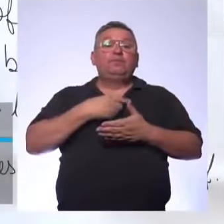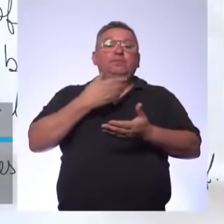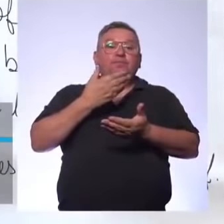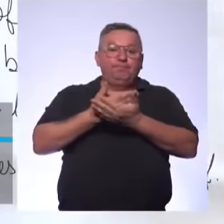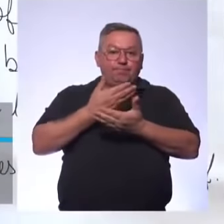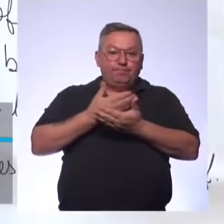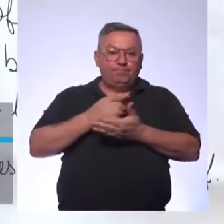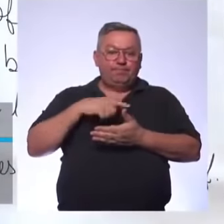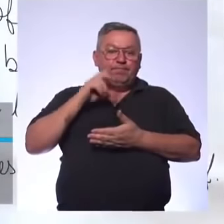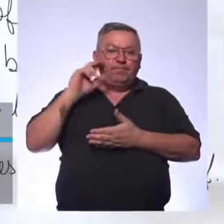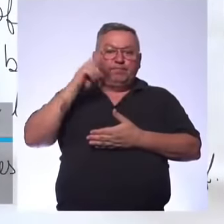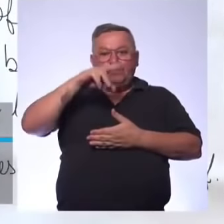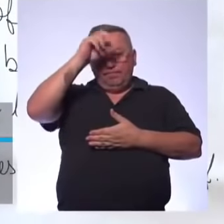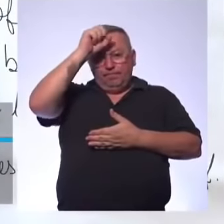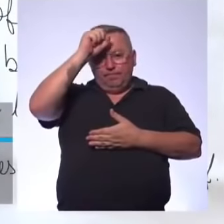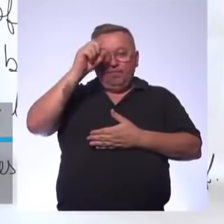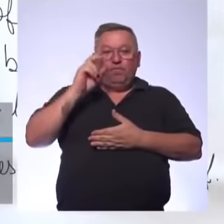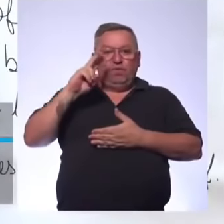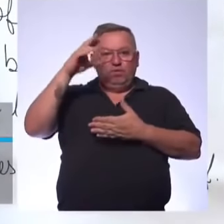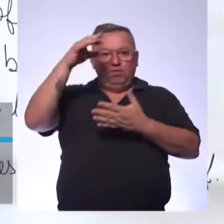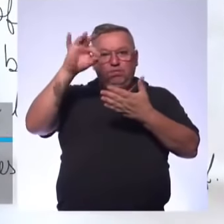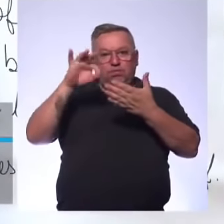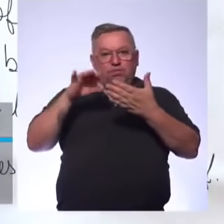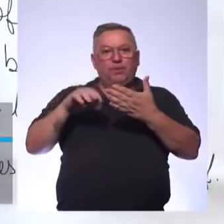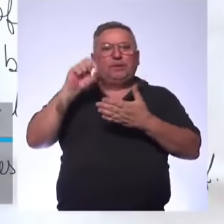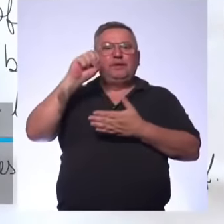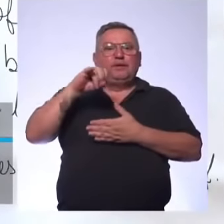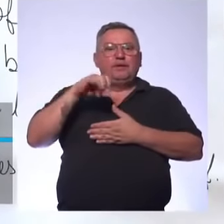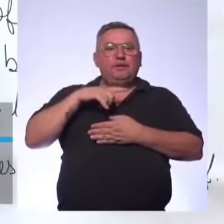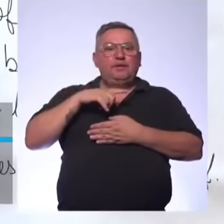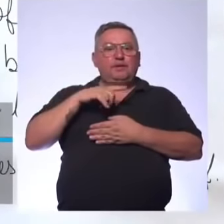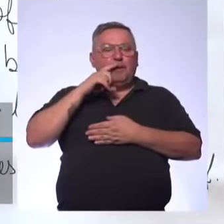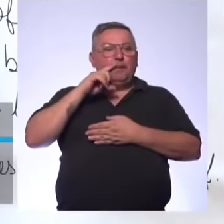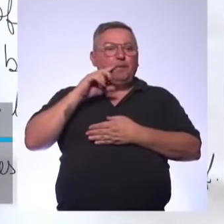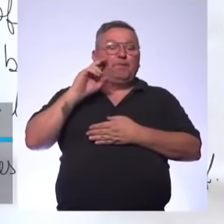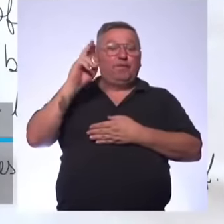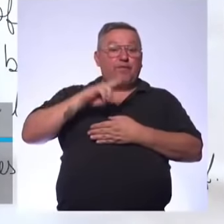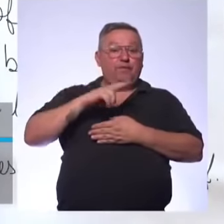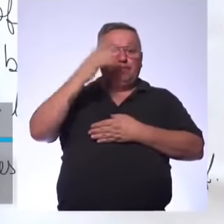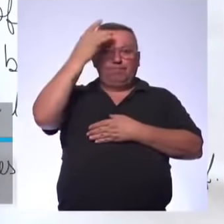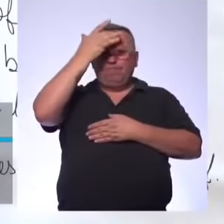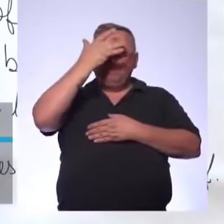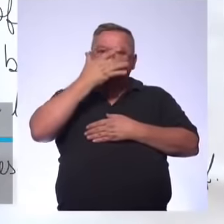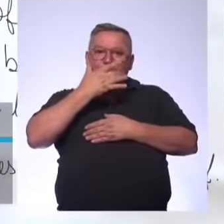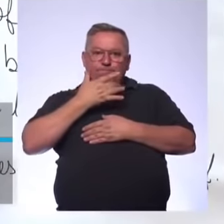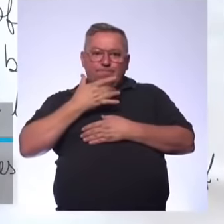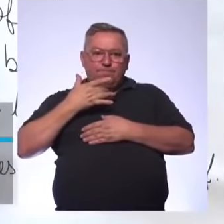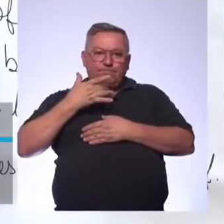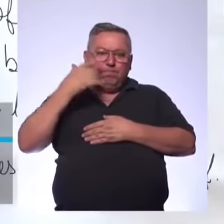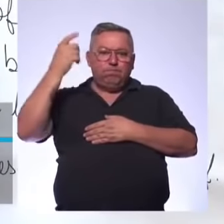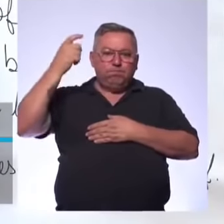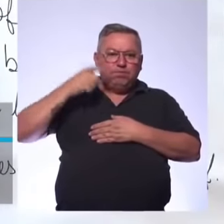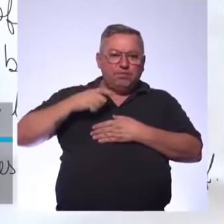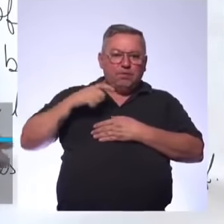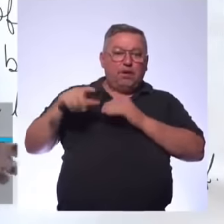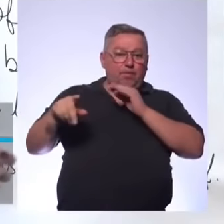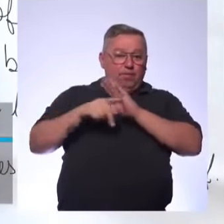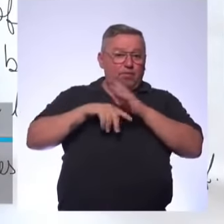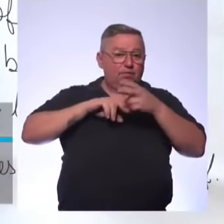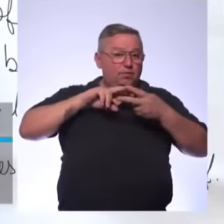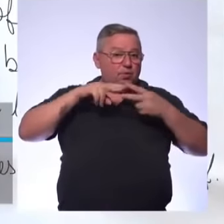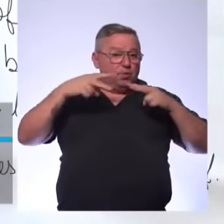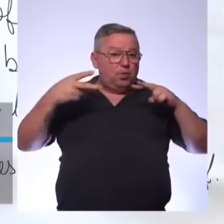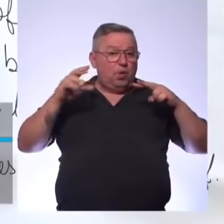aula nós vamos aí aprender vamos verificar se há pelo traço de personalidade se ele é genético ou se é